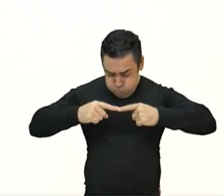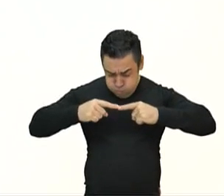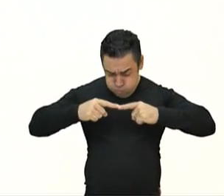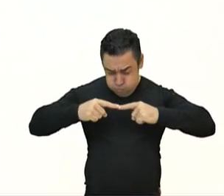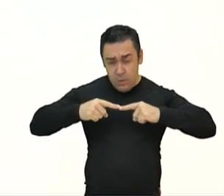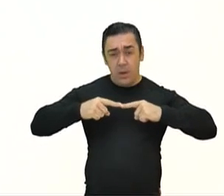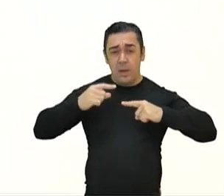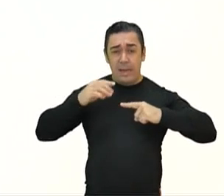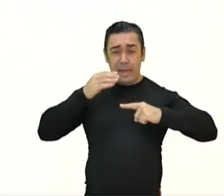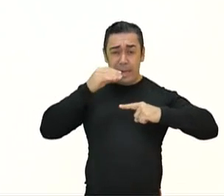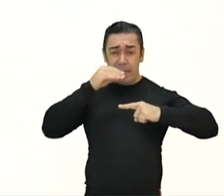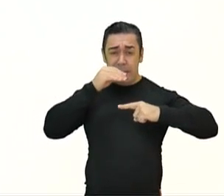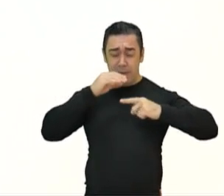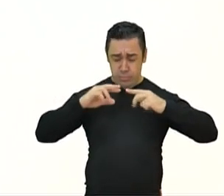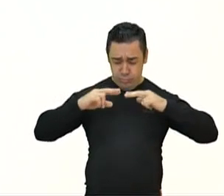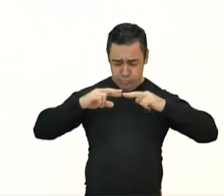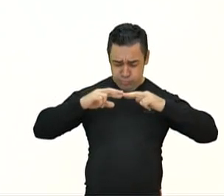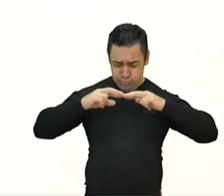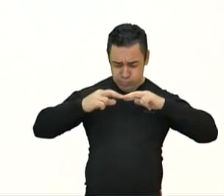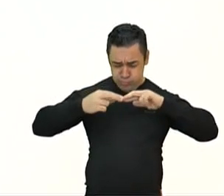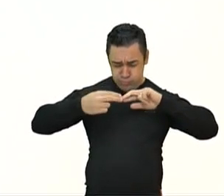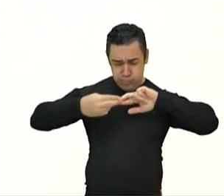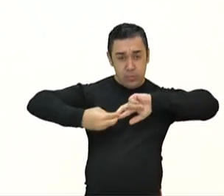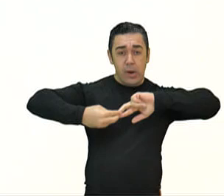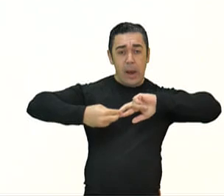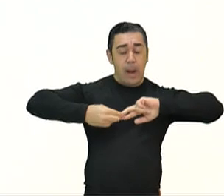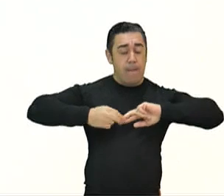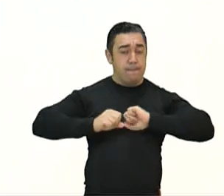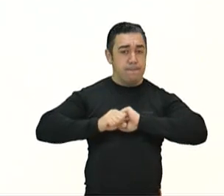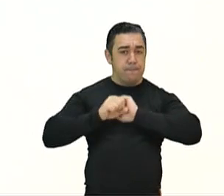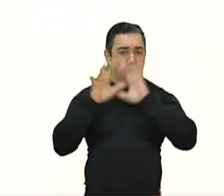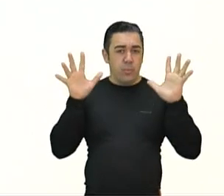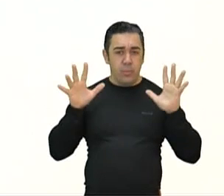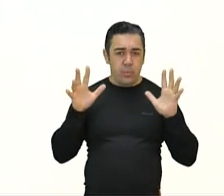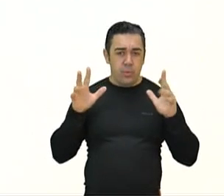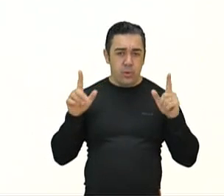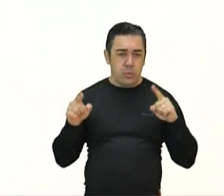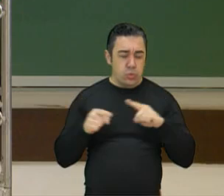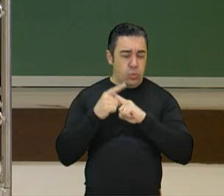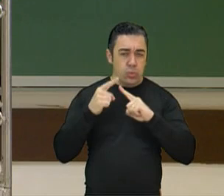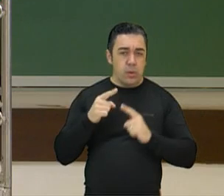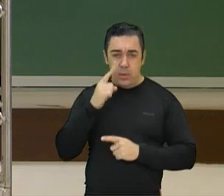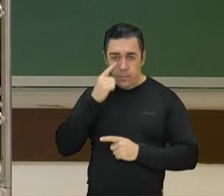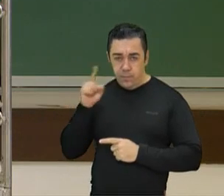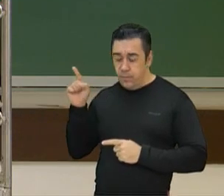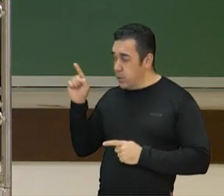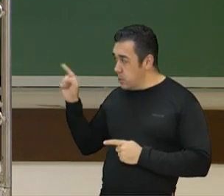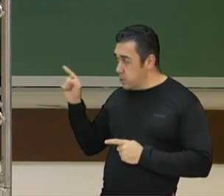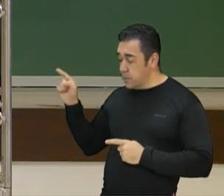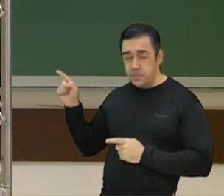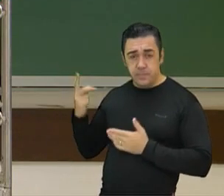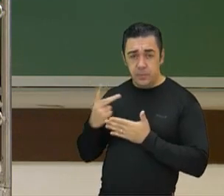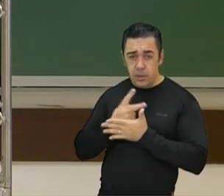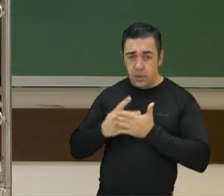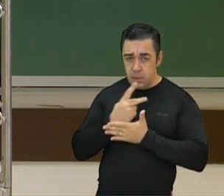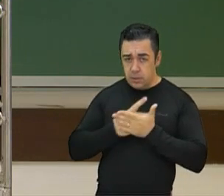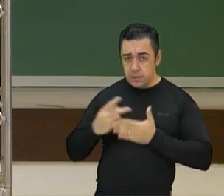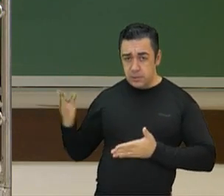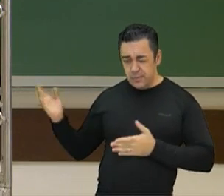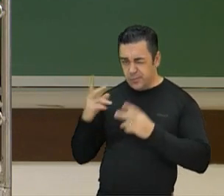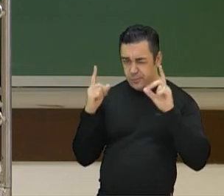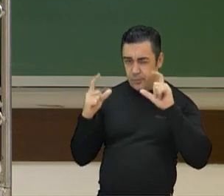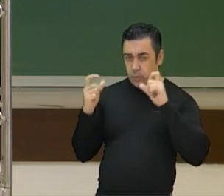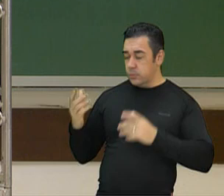os condutores e derrete os isolantes. No caso, nós temos aqui uma fotografia aqui de